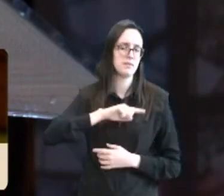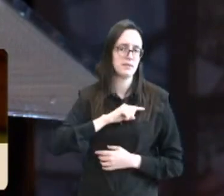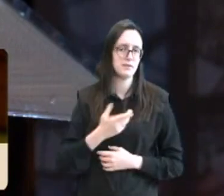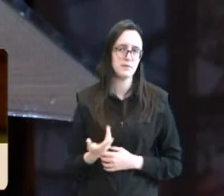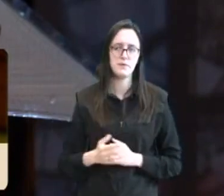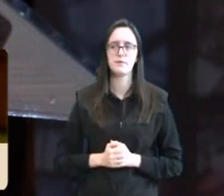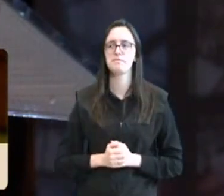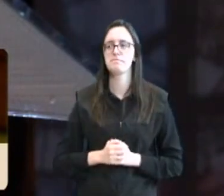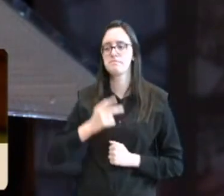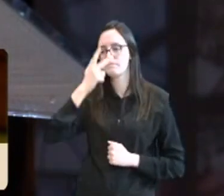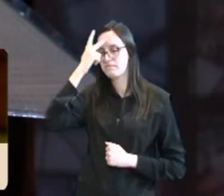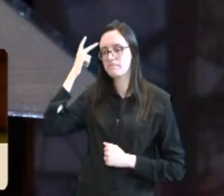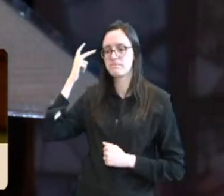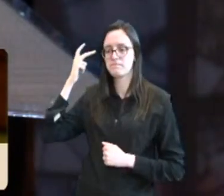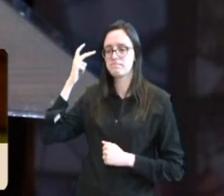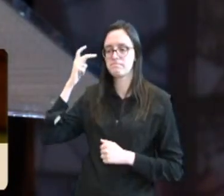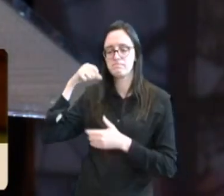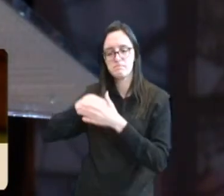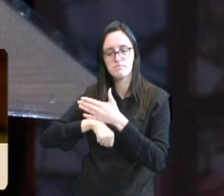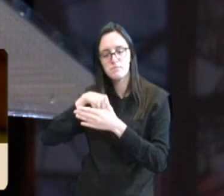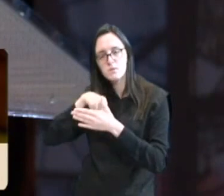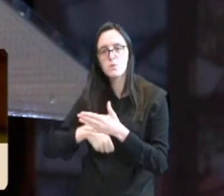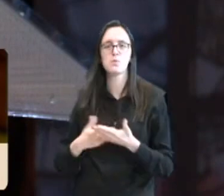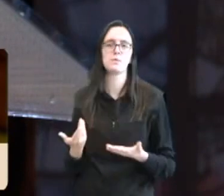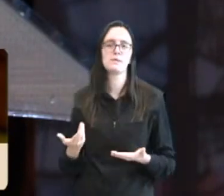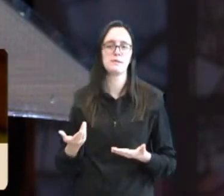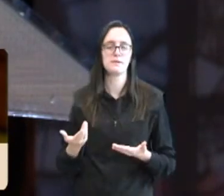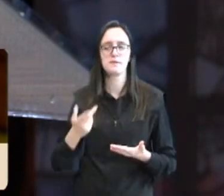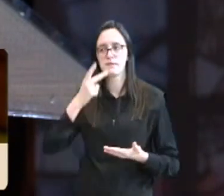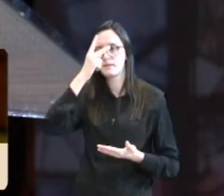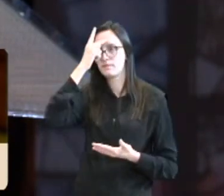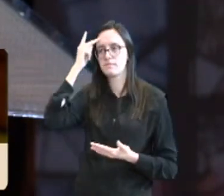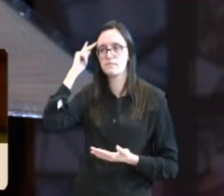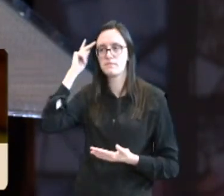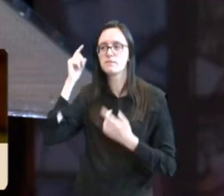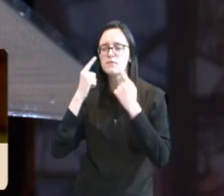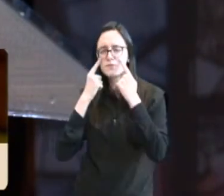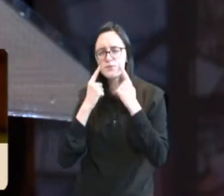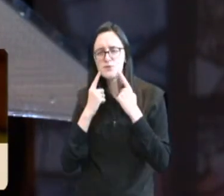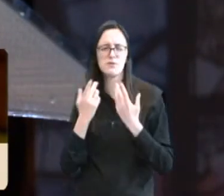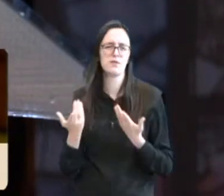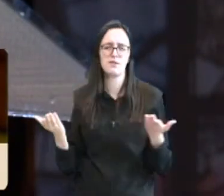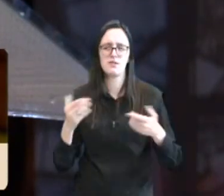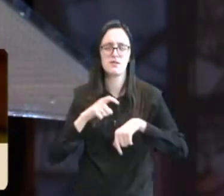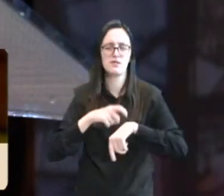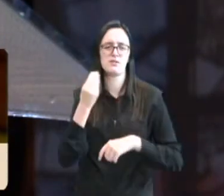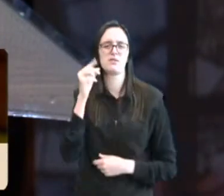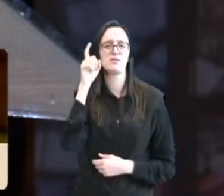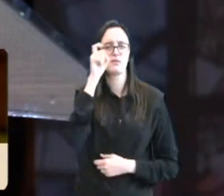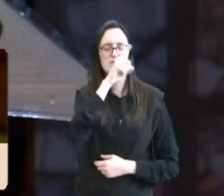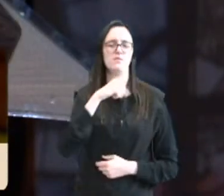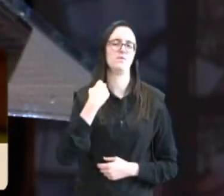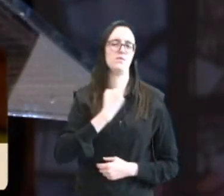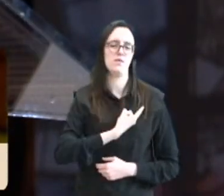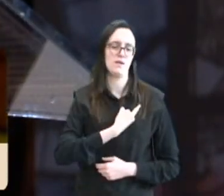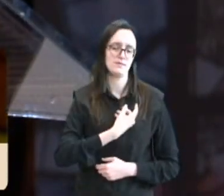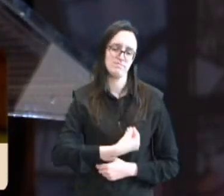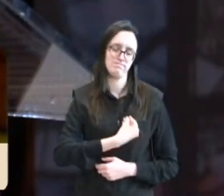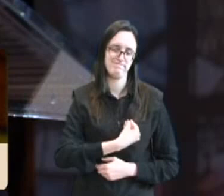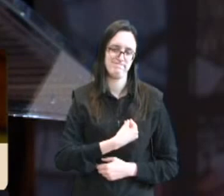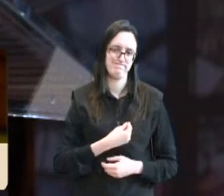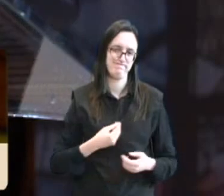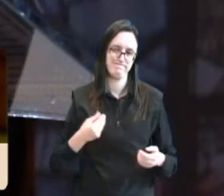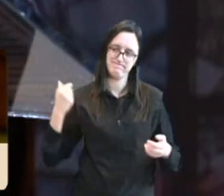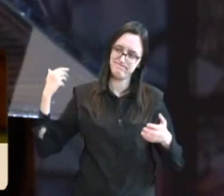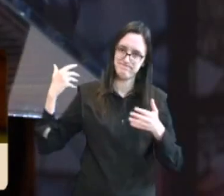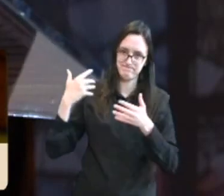gente batalhando, tanta gente chorando. Tempo muito difícil que nós estamos